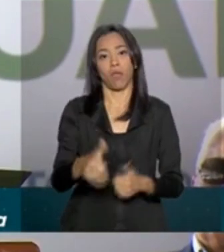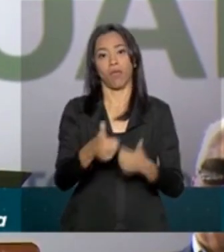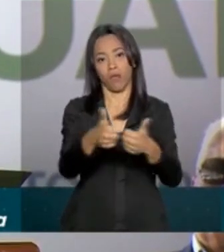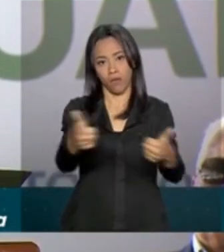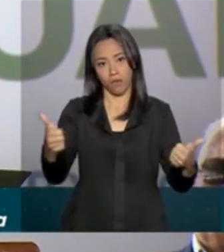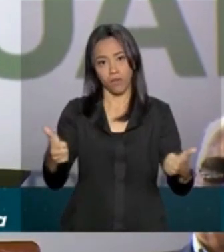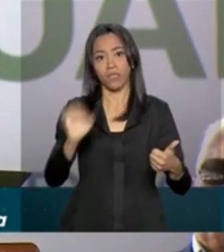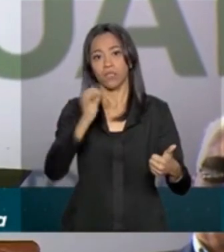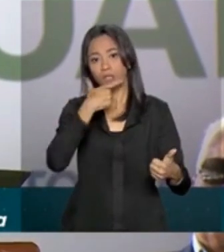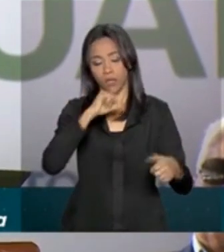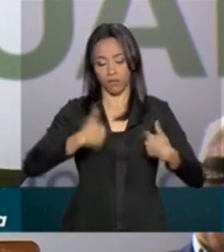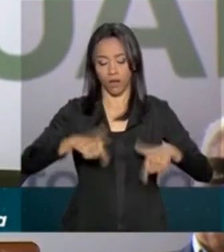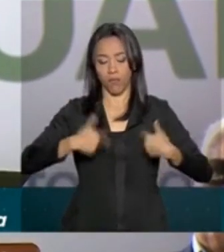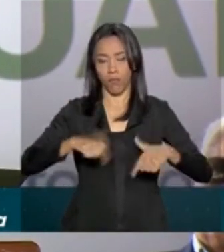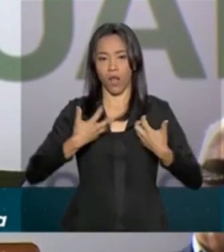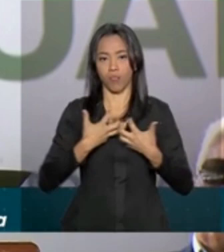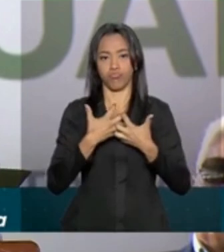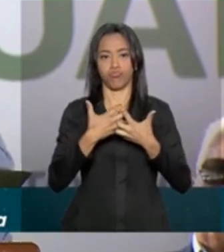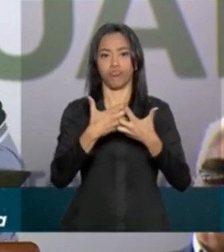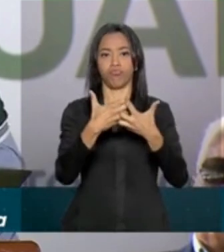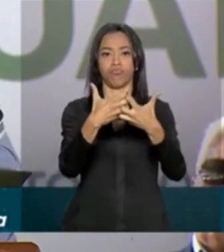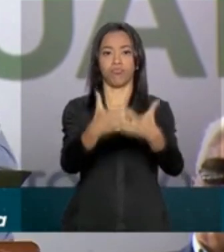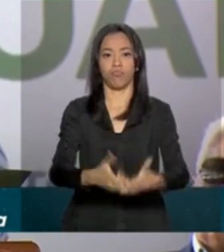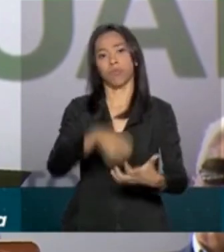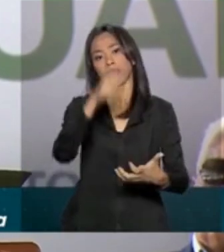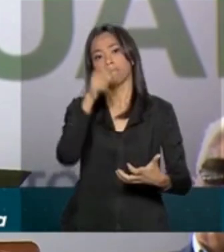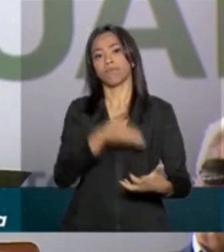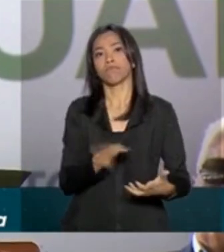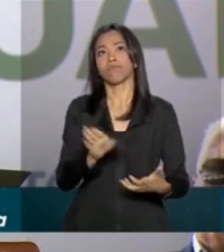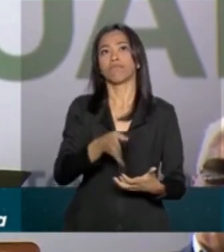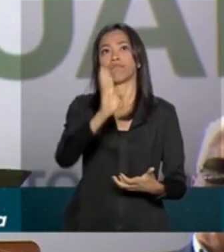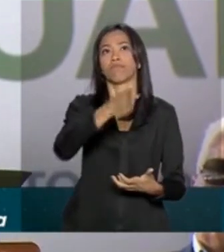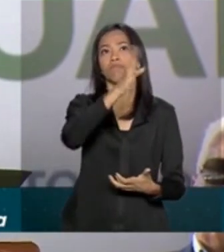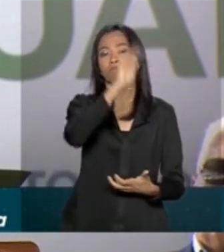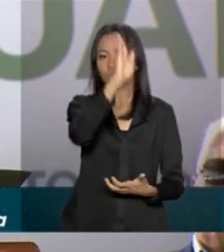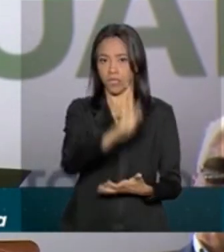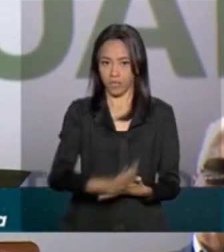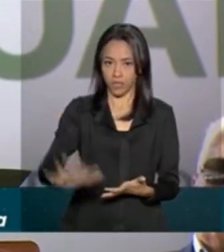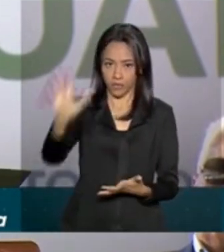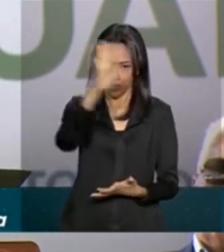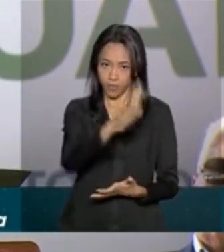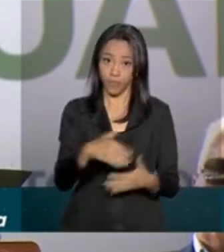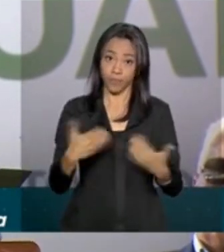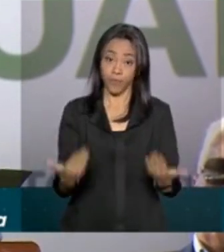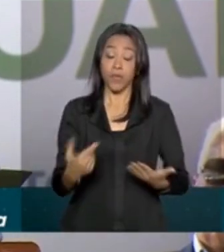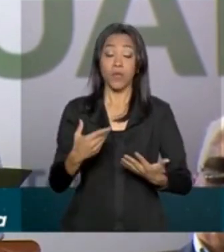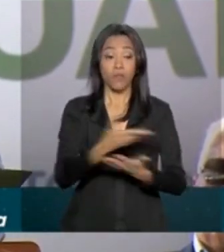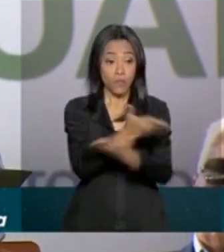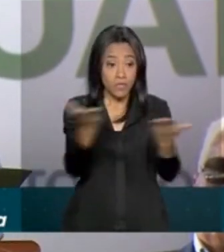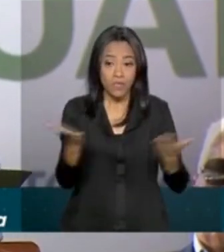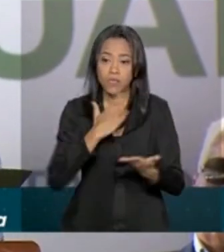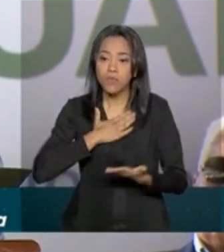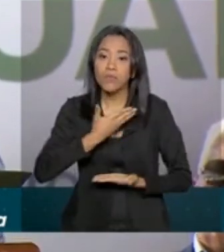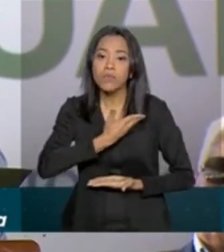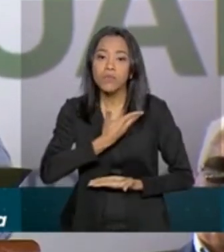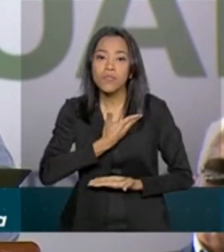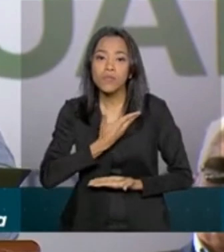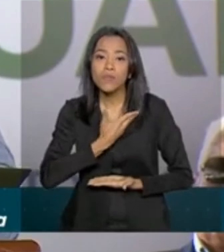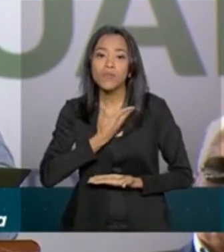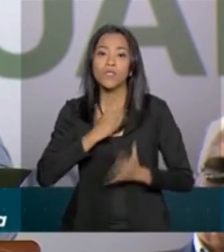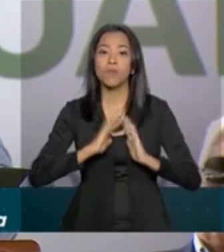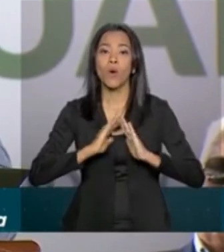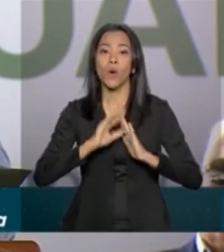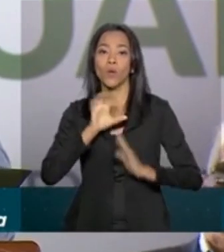dos motoristas e nosso Brasil. Meus amigos do Centro-Oeste, mais uma